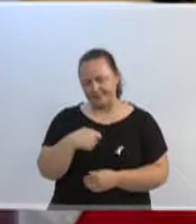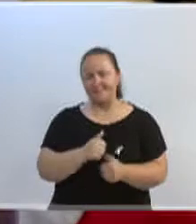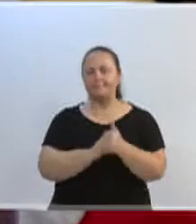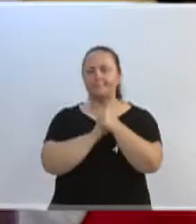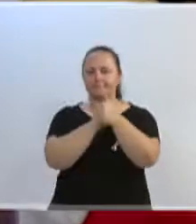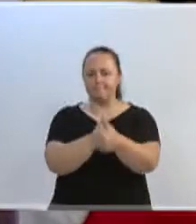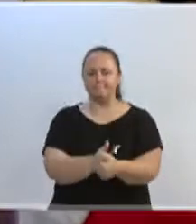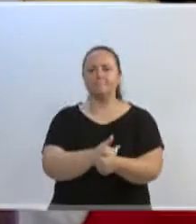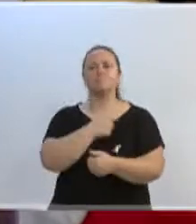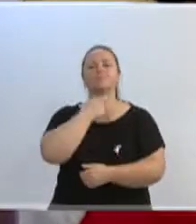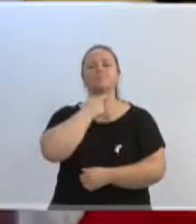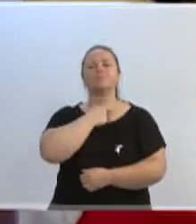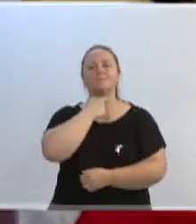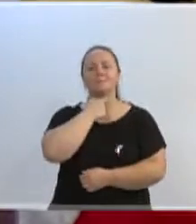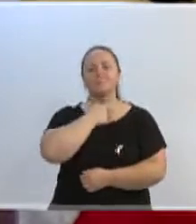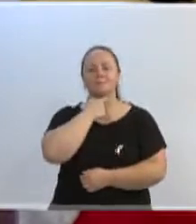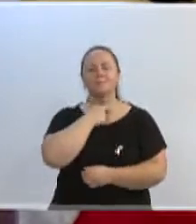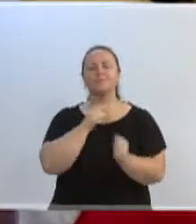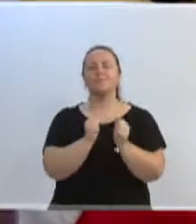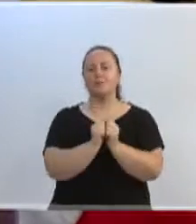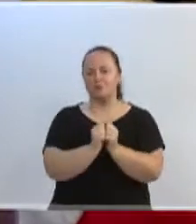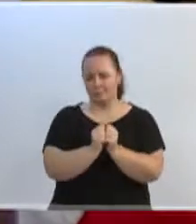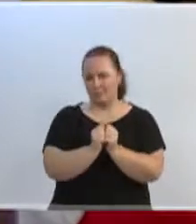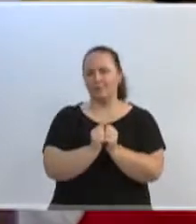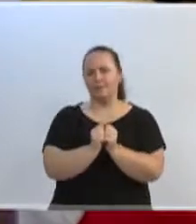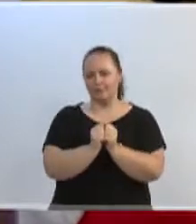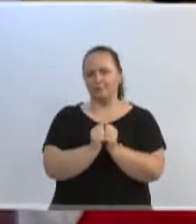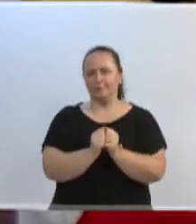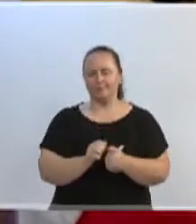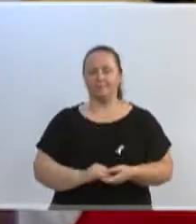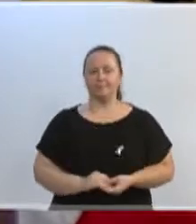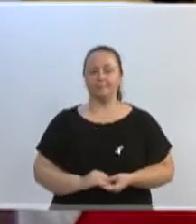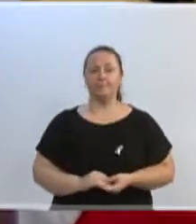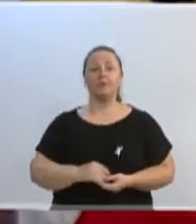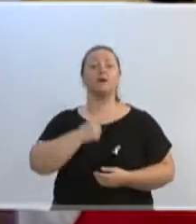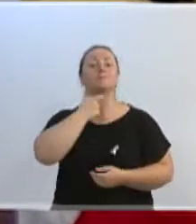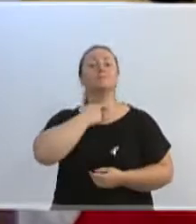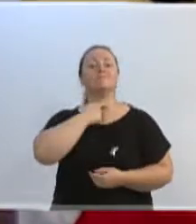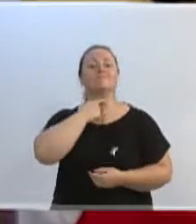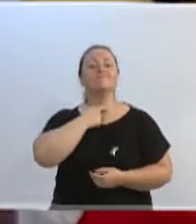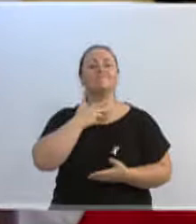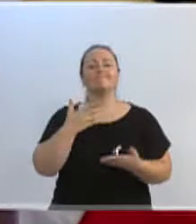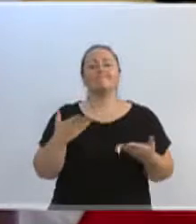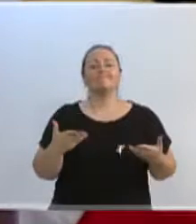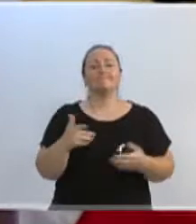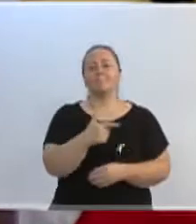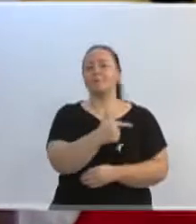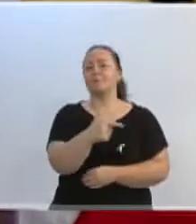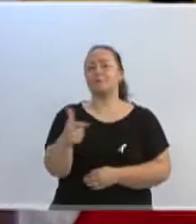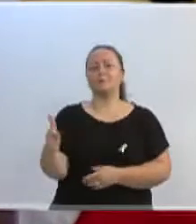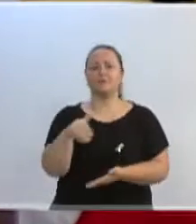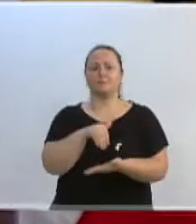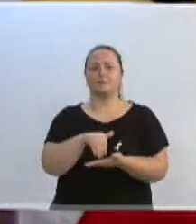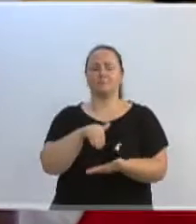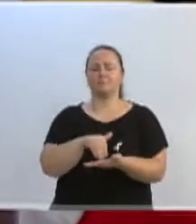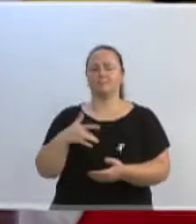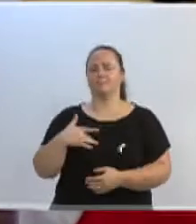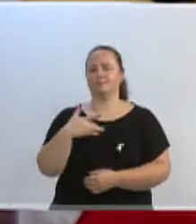do fonoaudiólogo. A questão do fonoaudiólogo, hoje, nós não temos através da Secretaria de